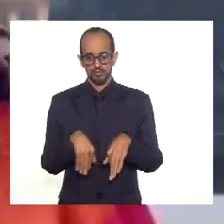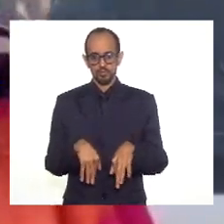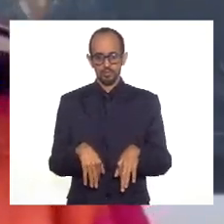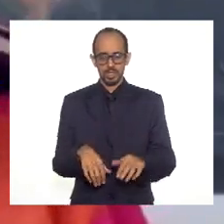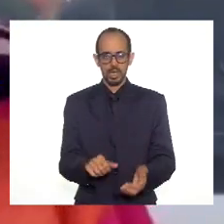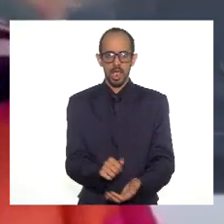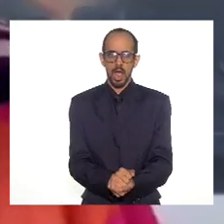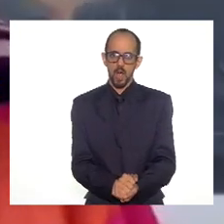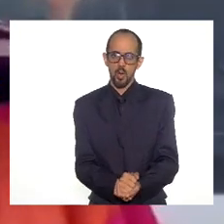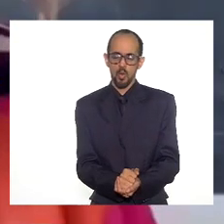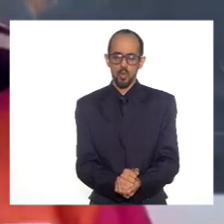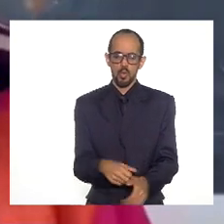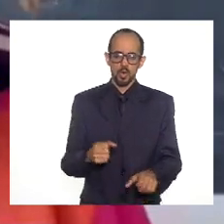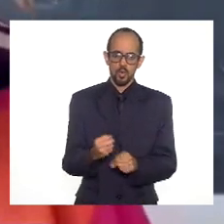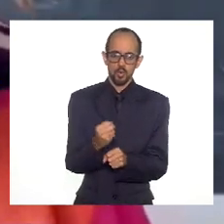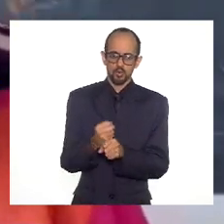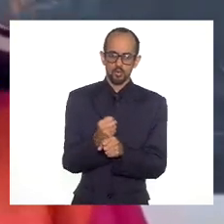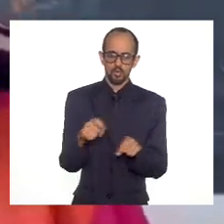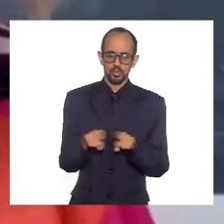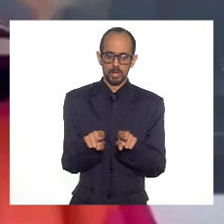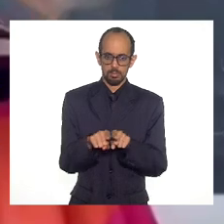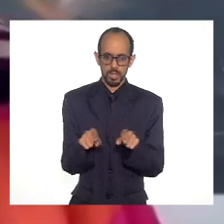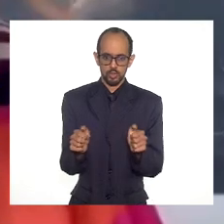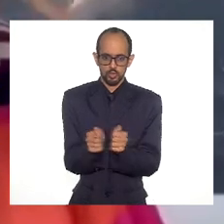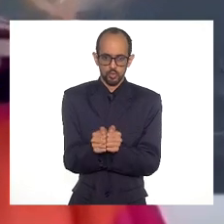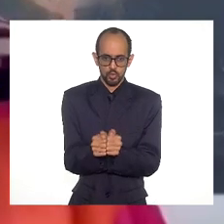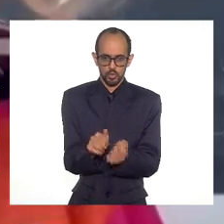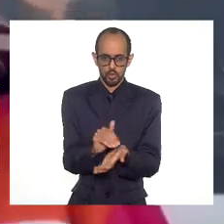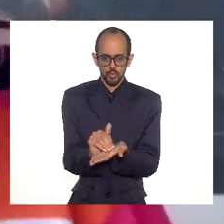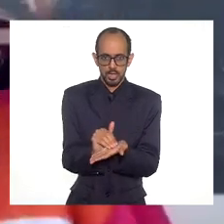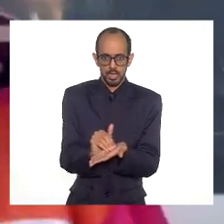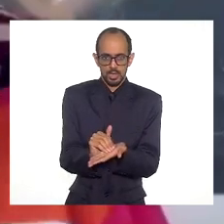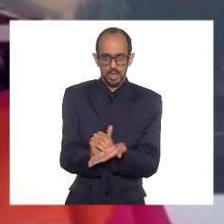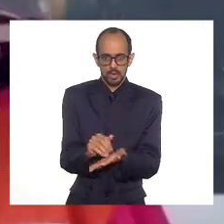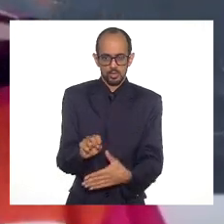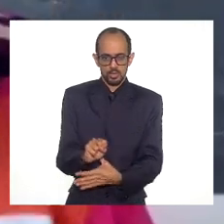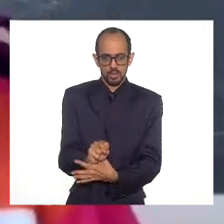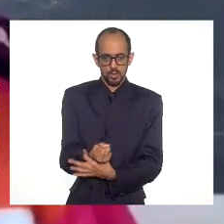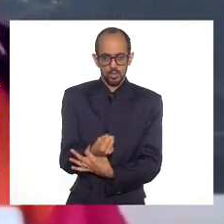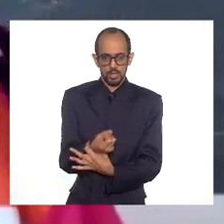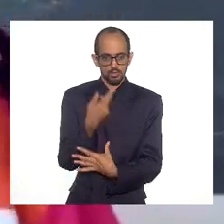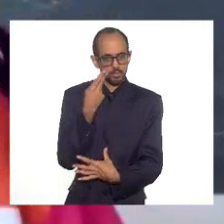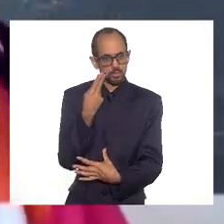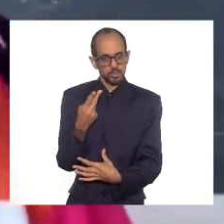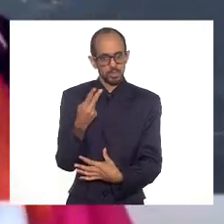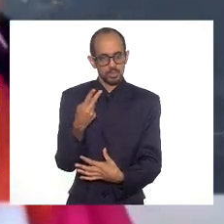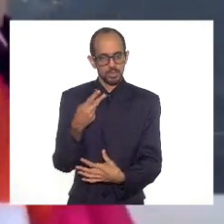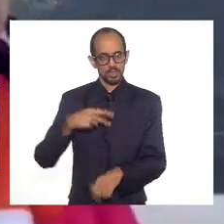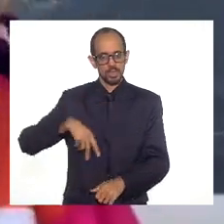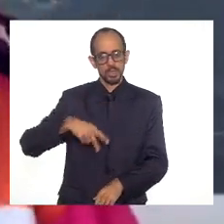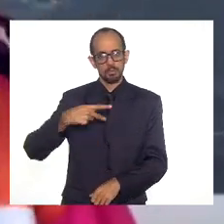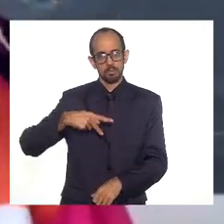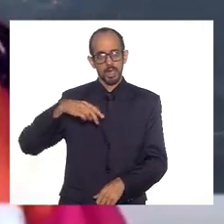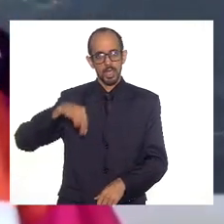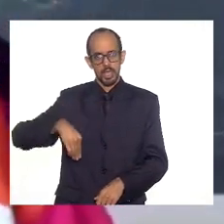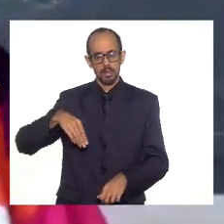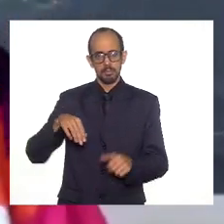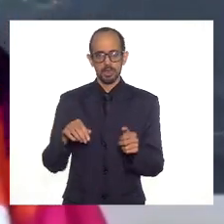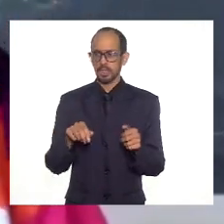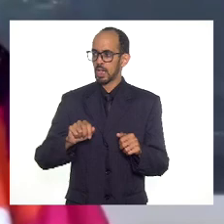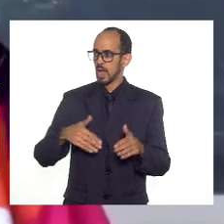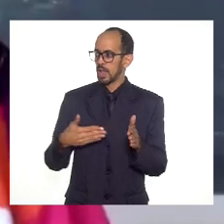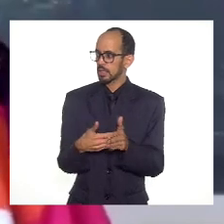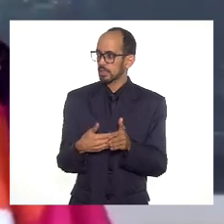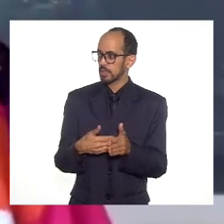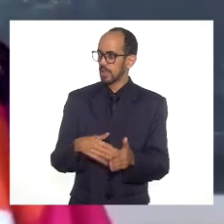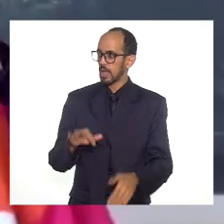Rumba constituiu, junto com o então secretário de Segurança, uma visita da Corregedoria da PM até as instalações da